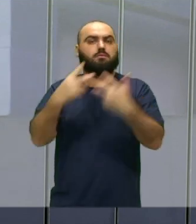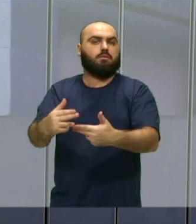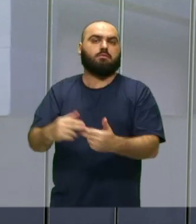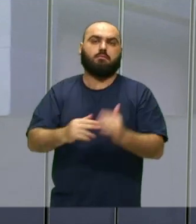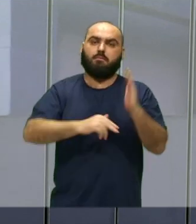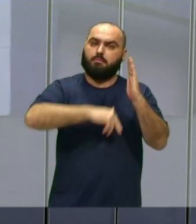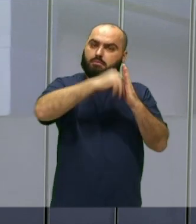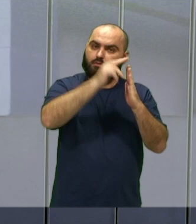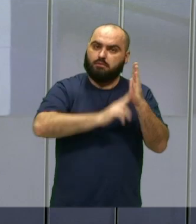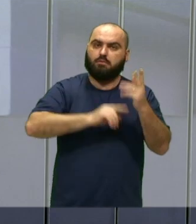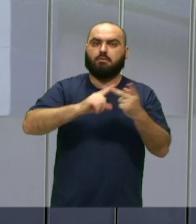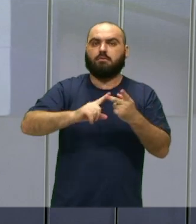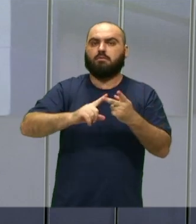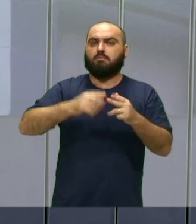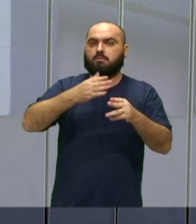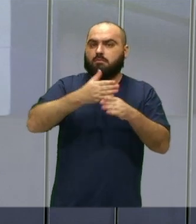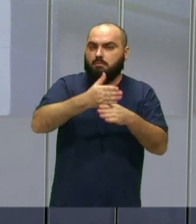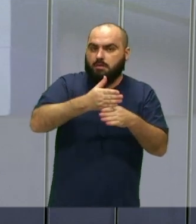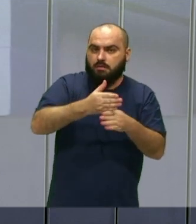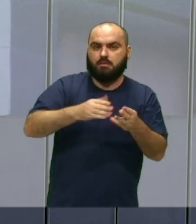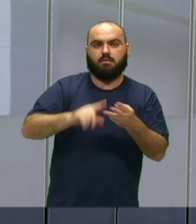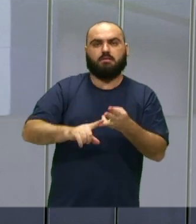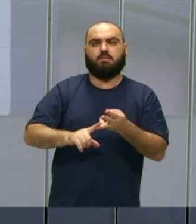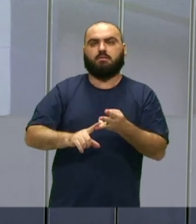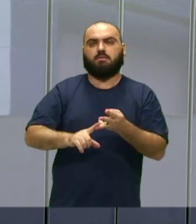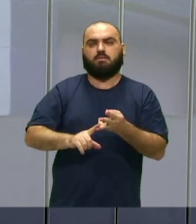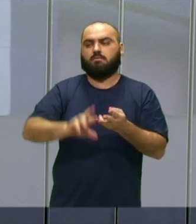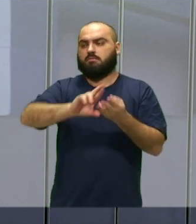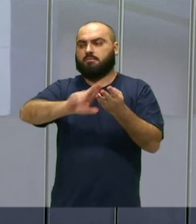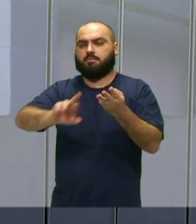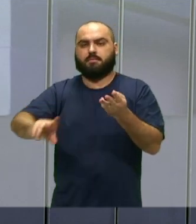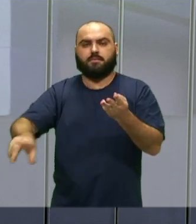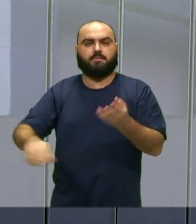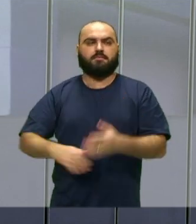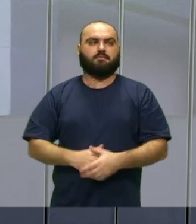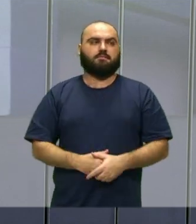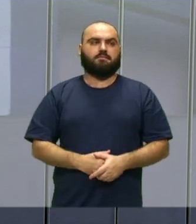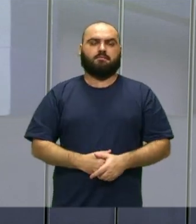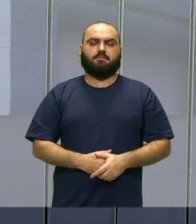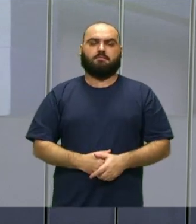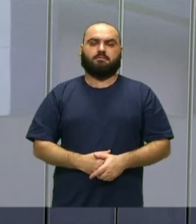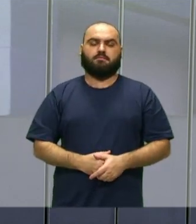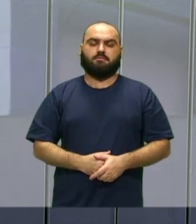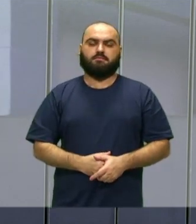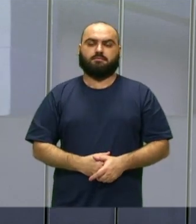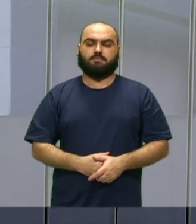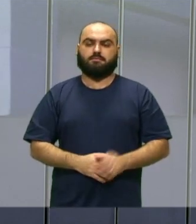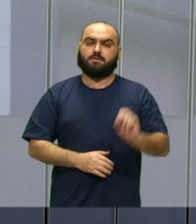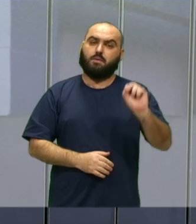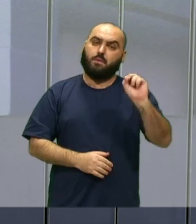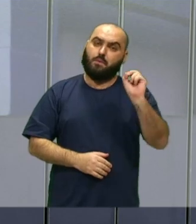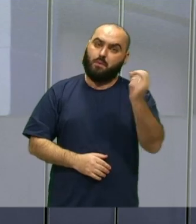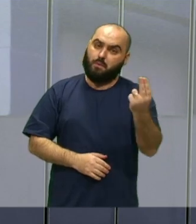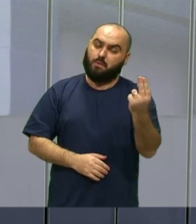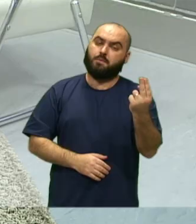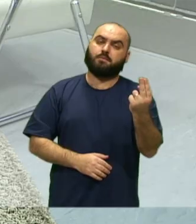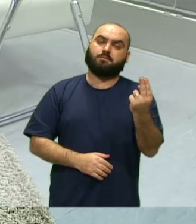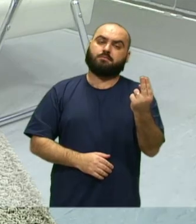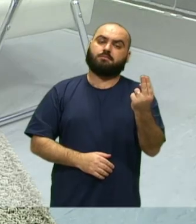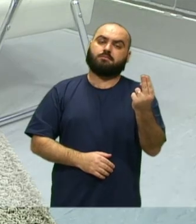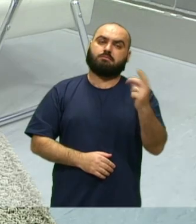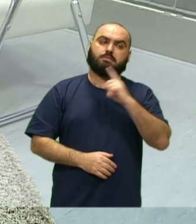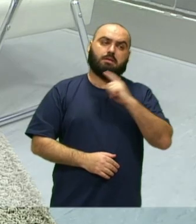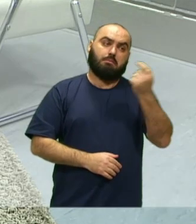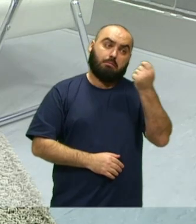pintor, tem um carpinteiro, tem qualquer outra coisa. Então, ou tem